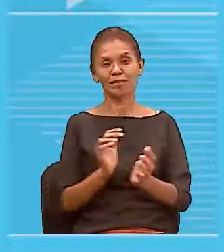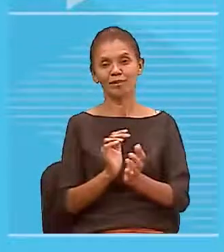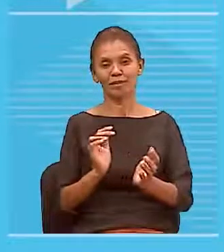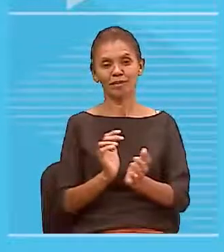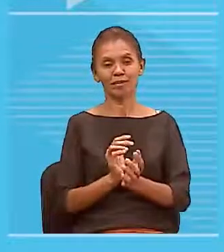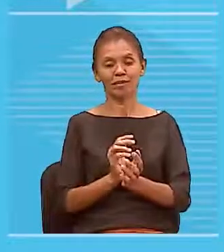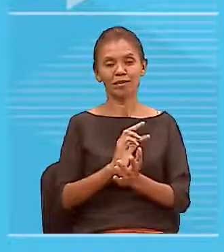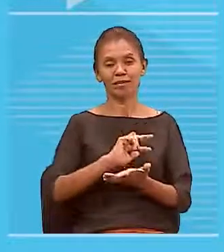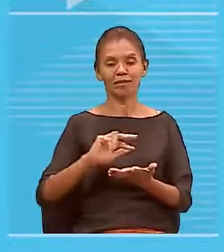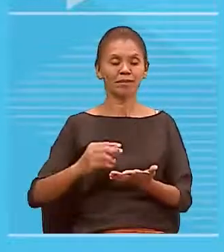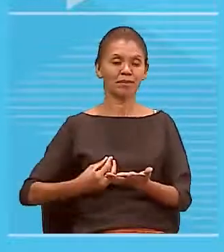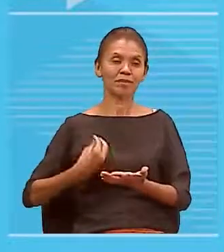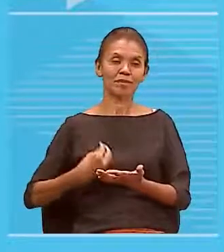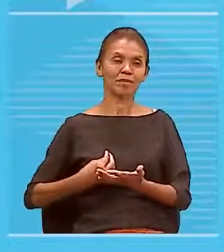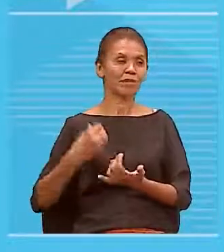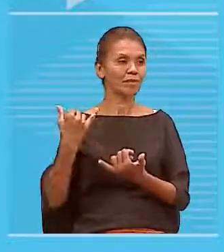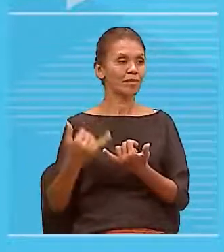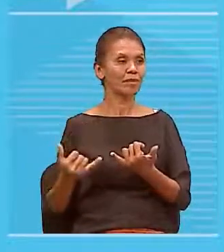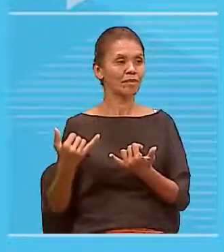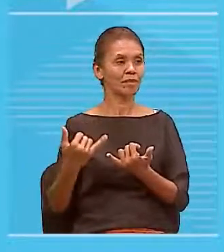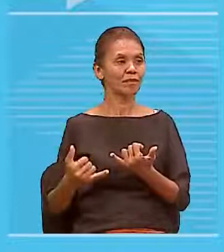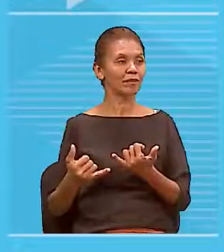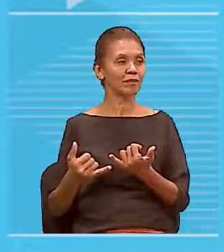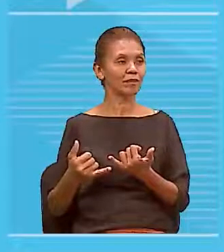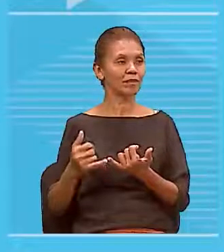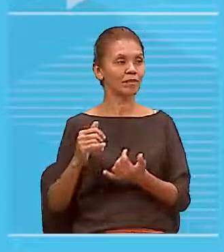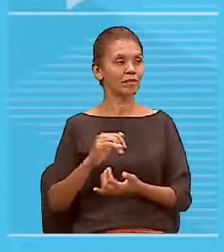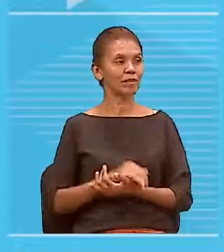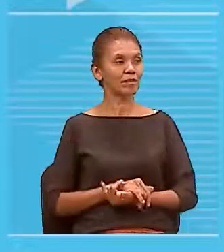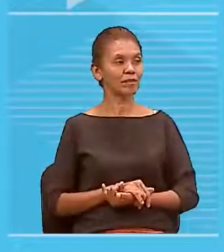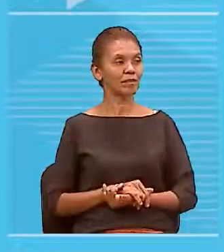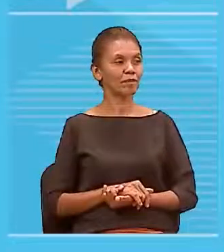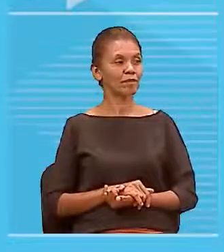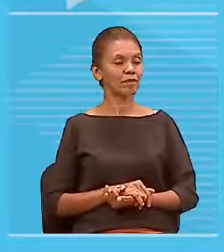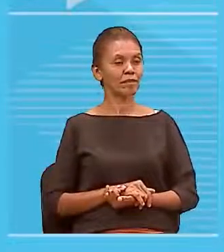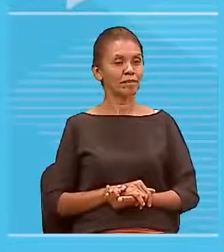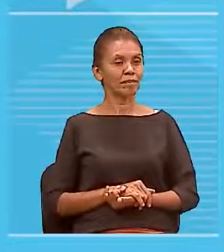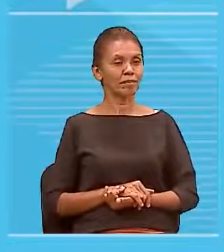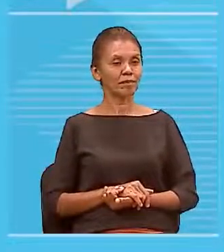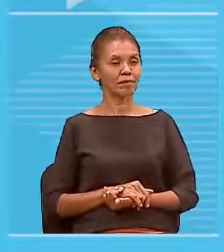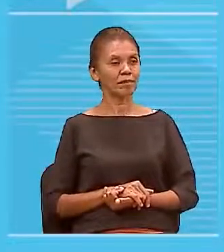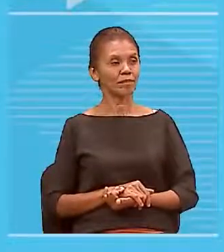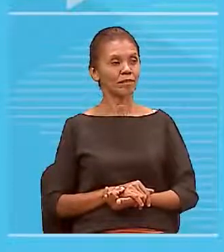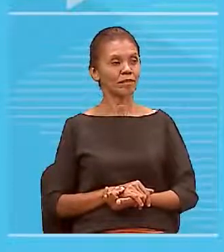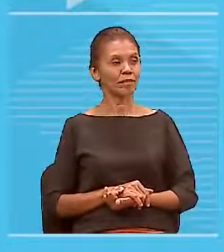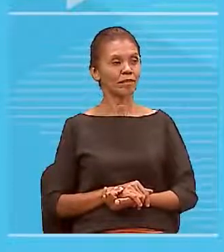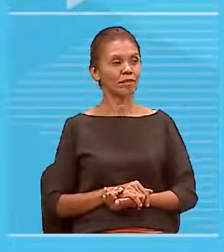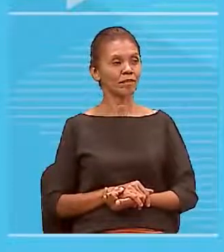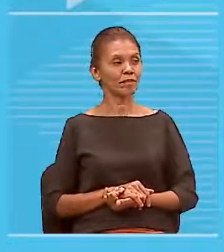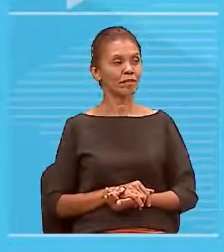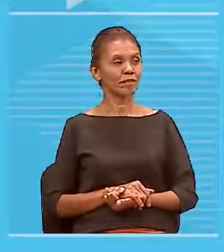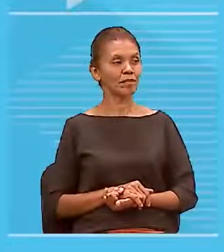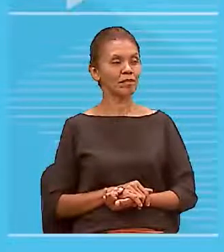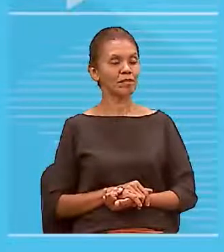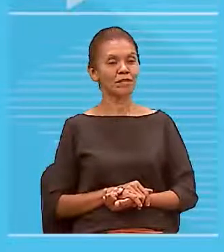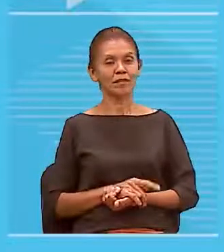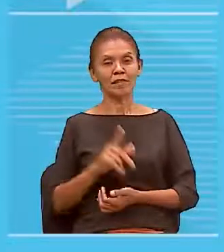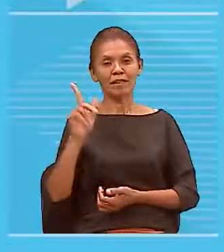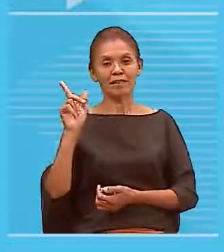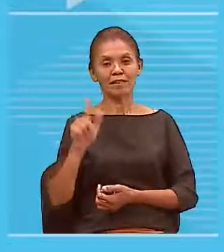si e aos seus ancestrais que se entrecruzam, reproduzem